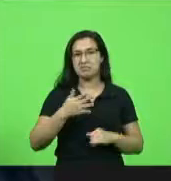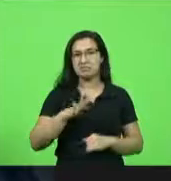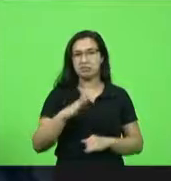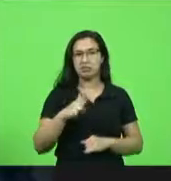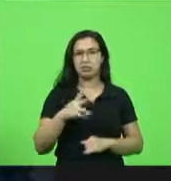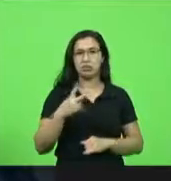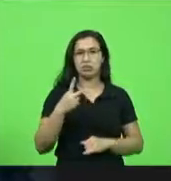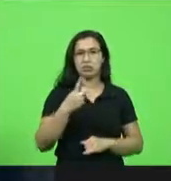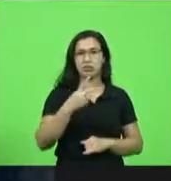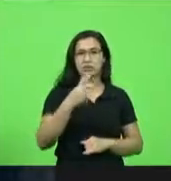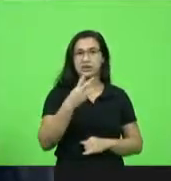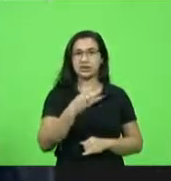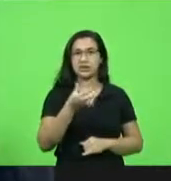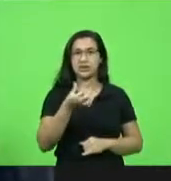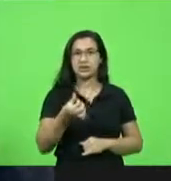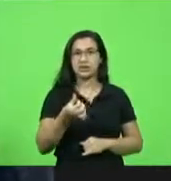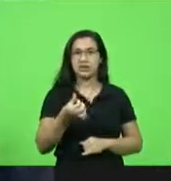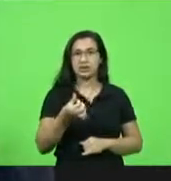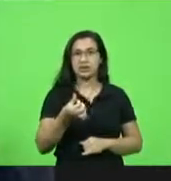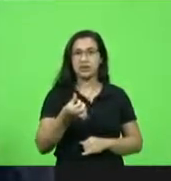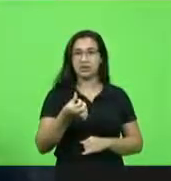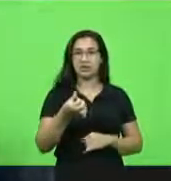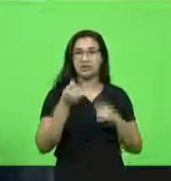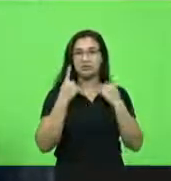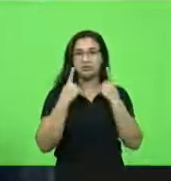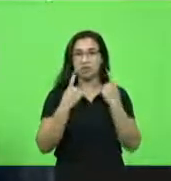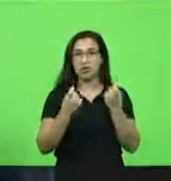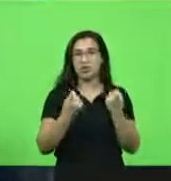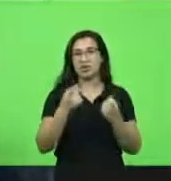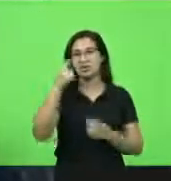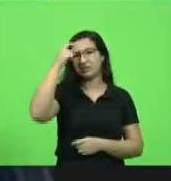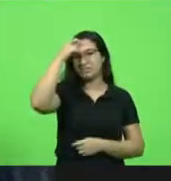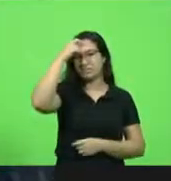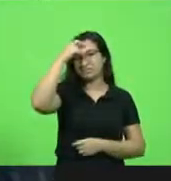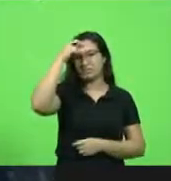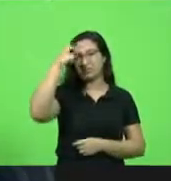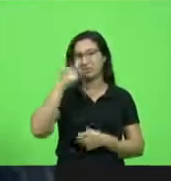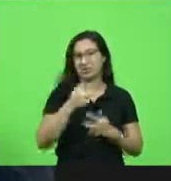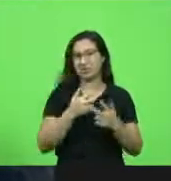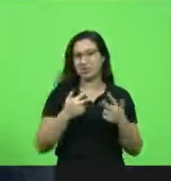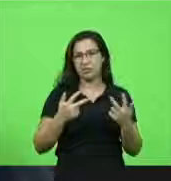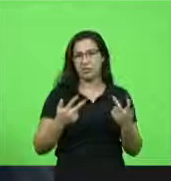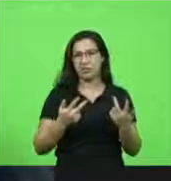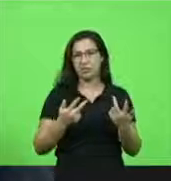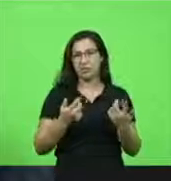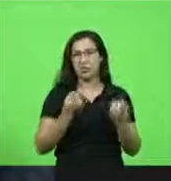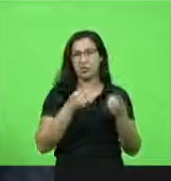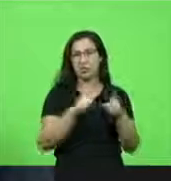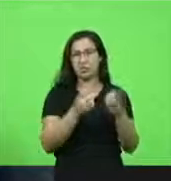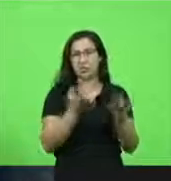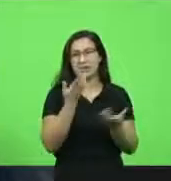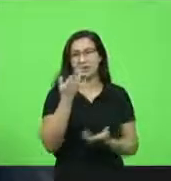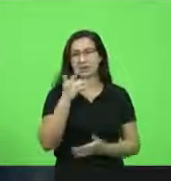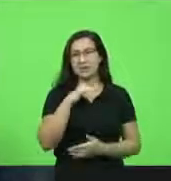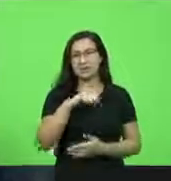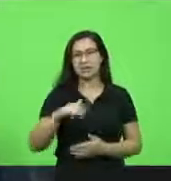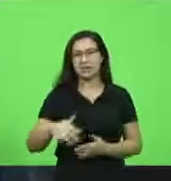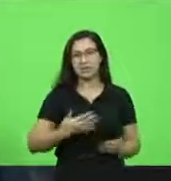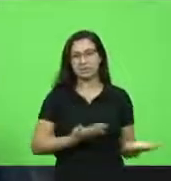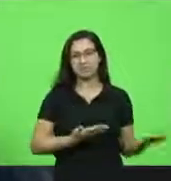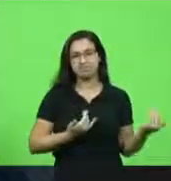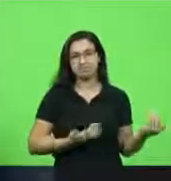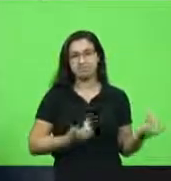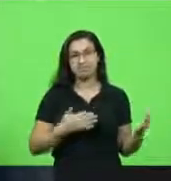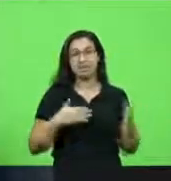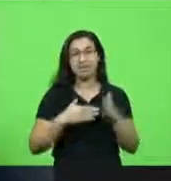233 agressões de diferentes tipos físicos, psicológicos e tipos de tortura contra criança e adolescente com idade até 19